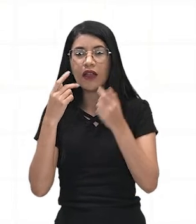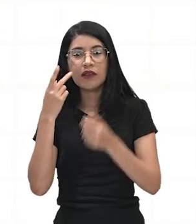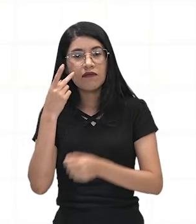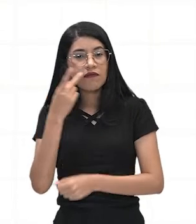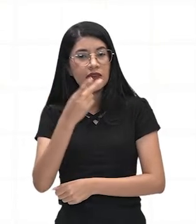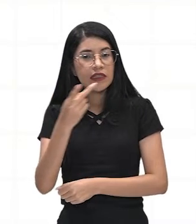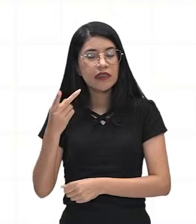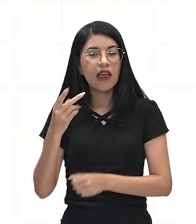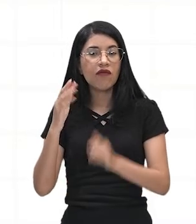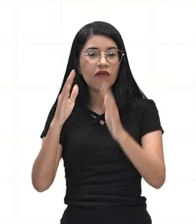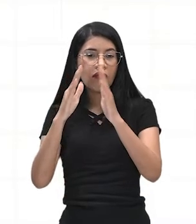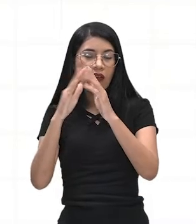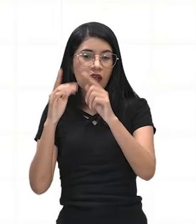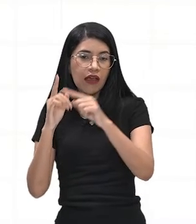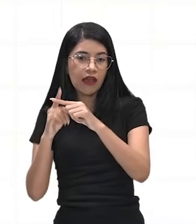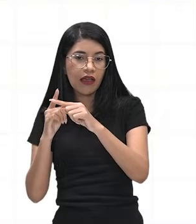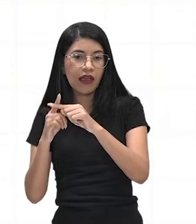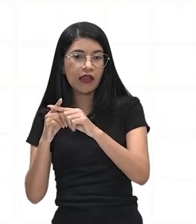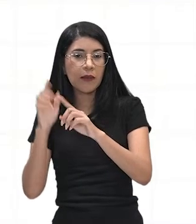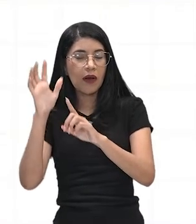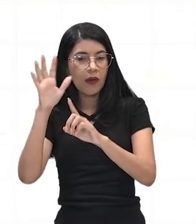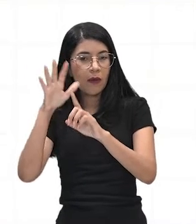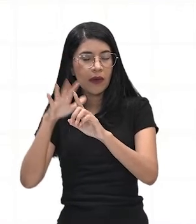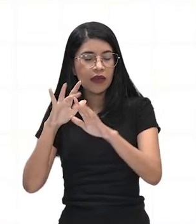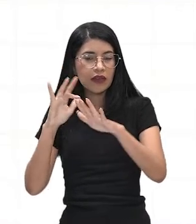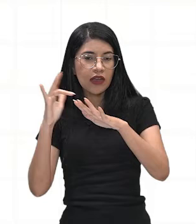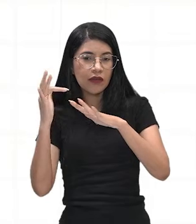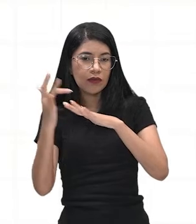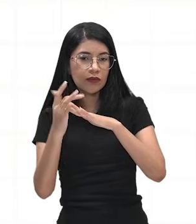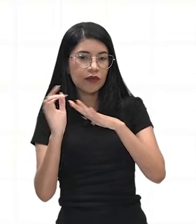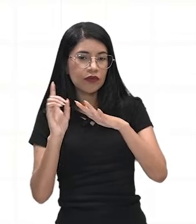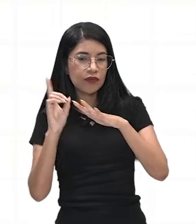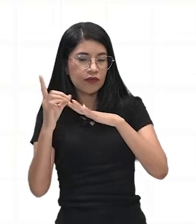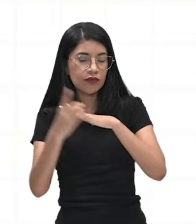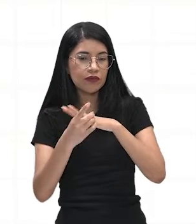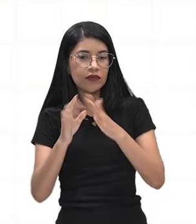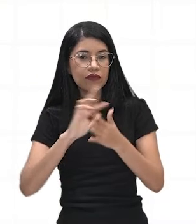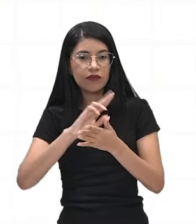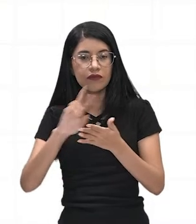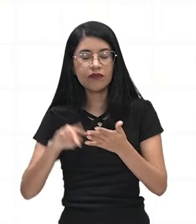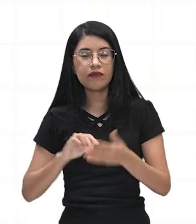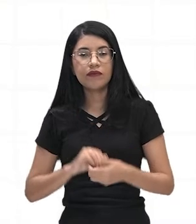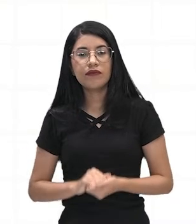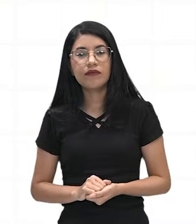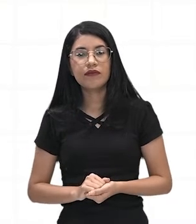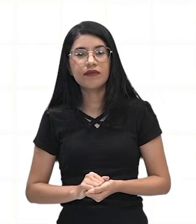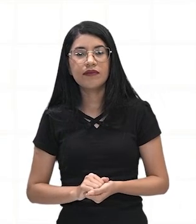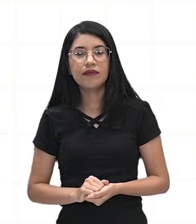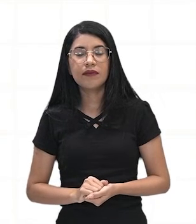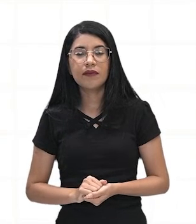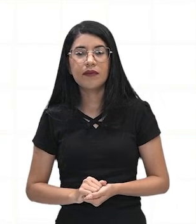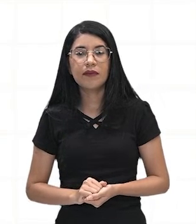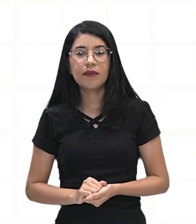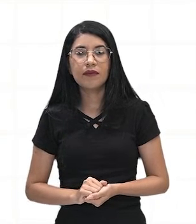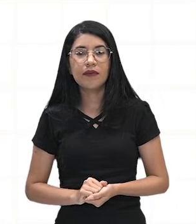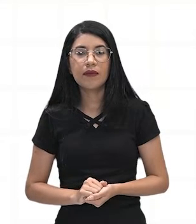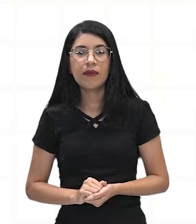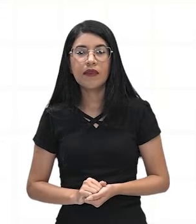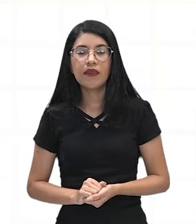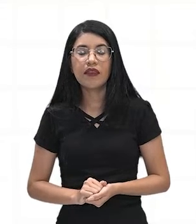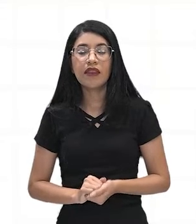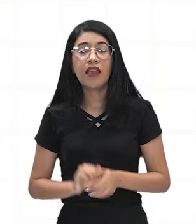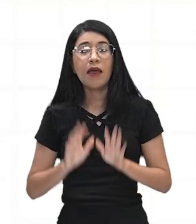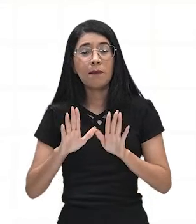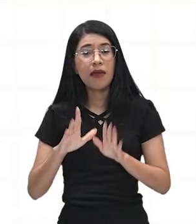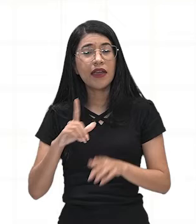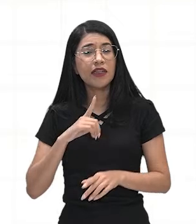visitavam santuários para prestar homenagem aos deuses. Mas olha só, no entanto,